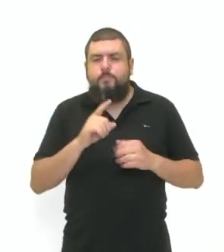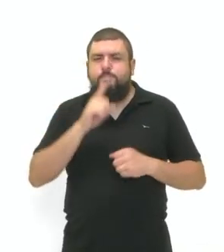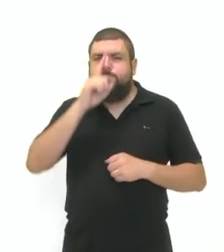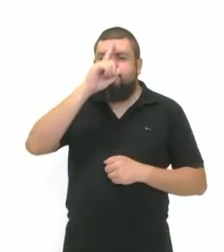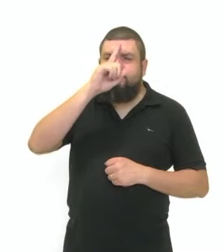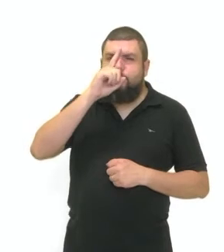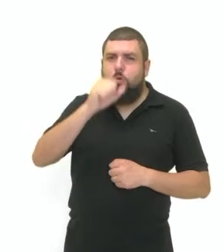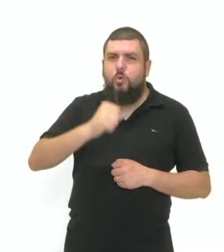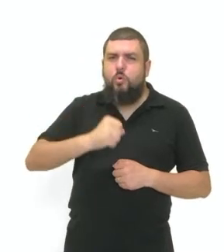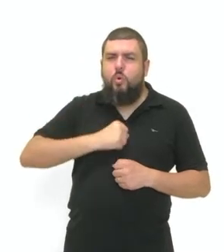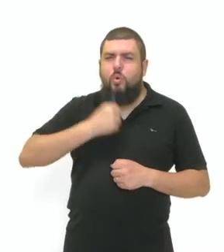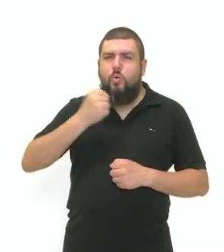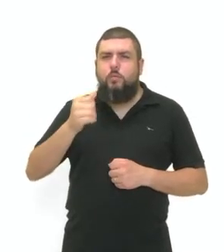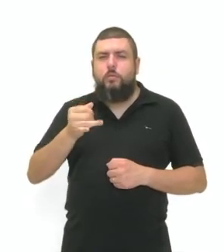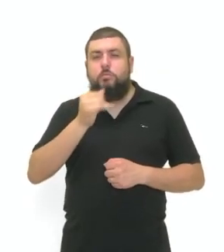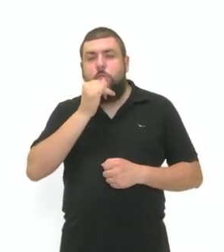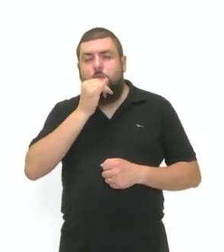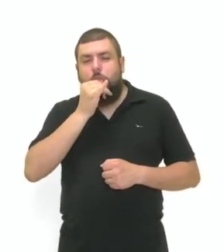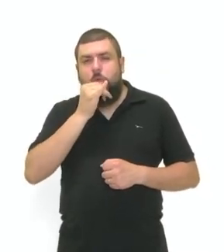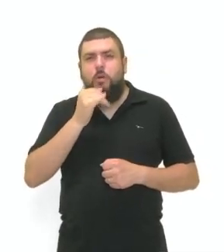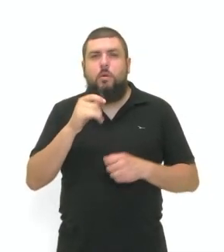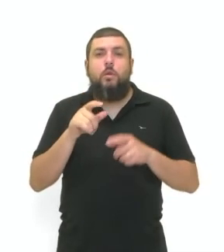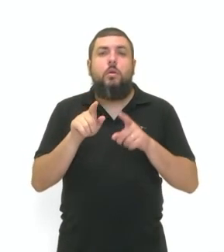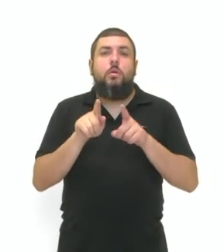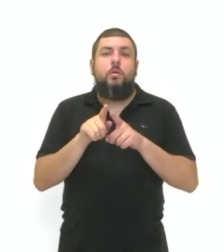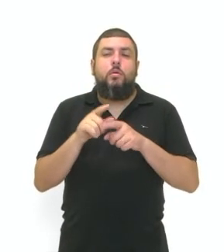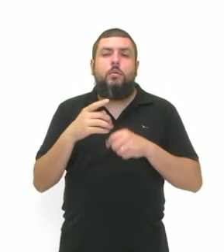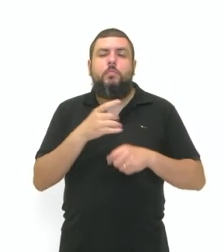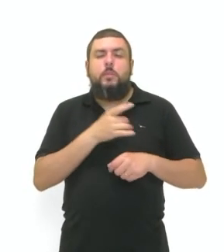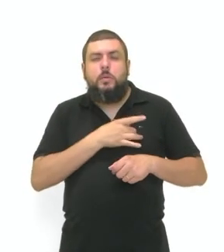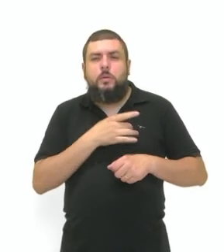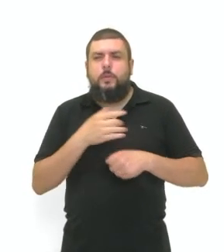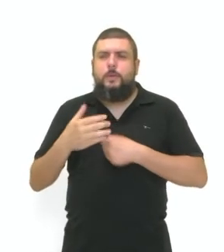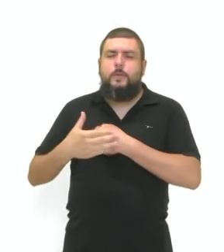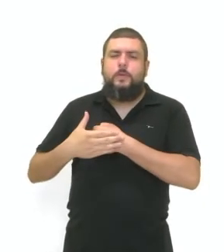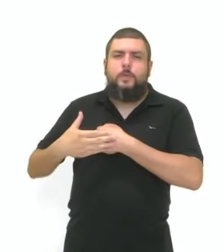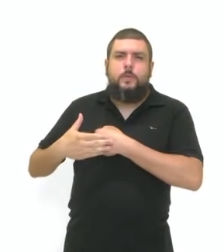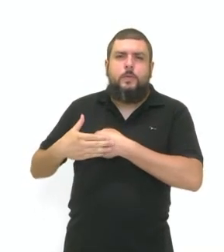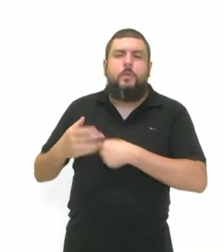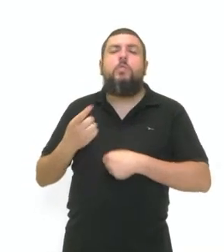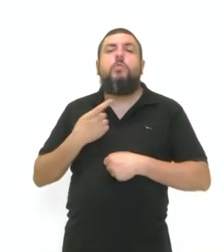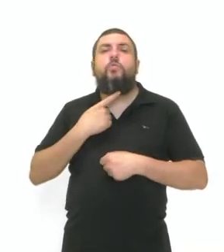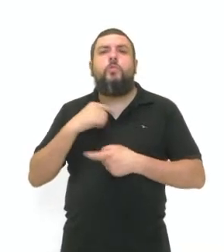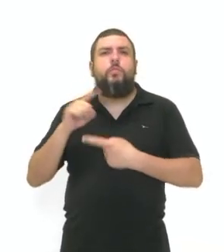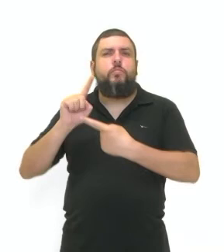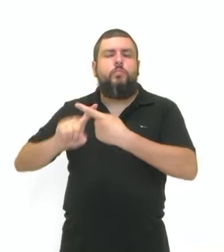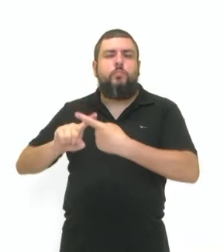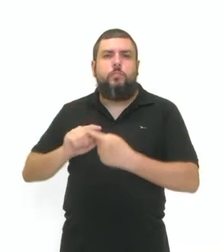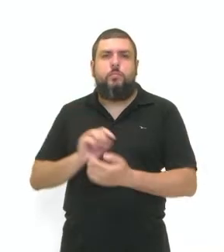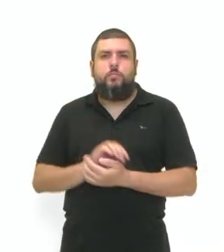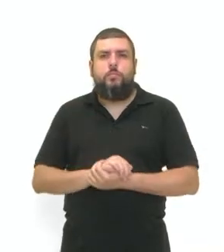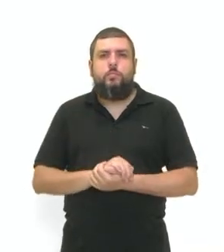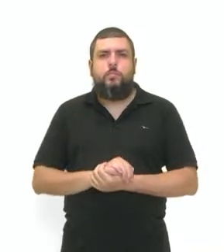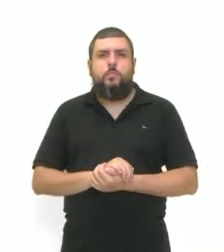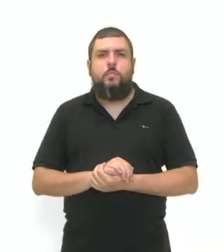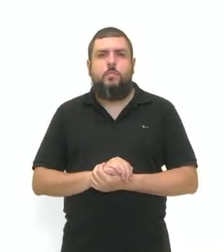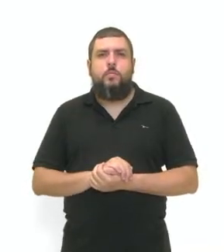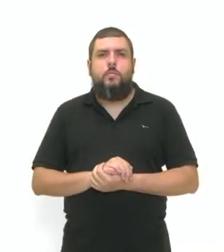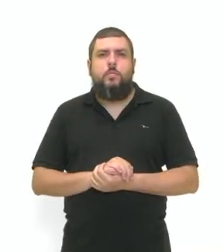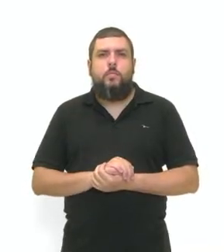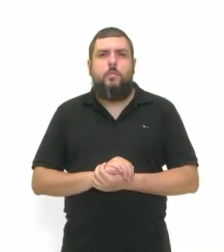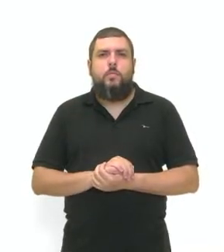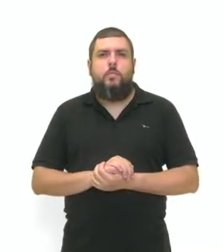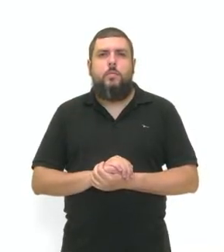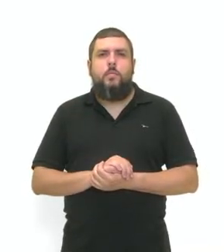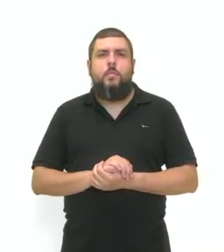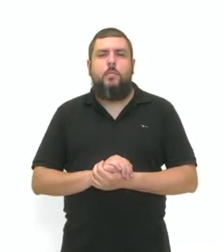o medo e o carinho e a vontade de vingança. Então, a casa, né? Sonha com uma